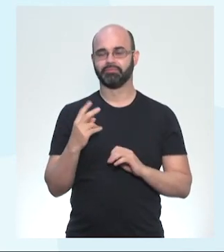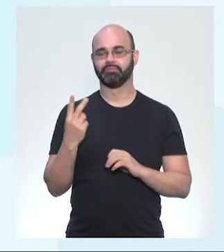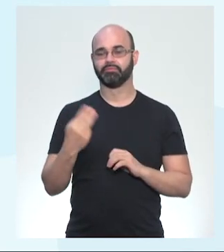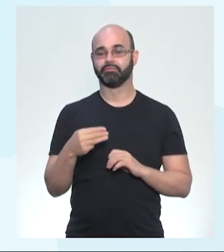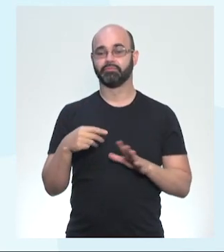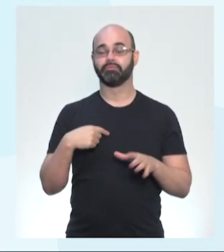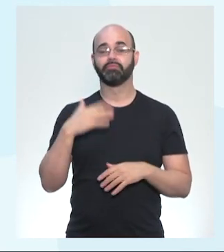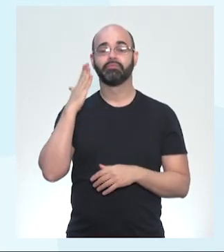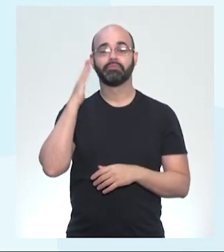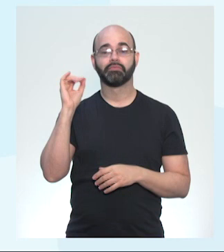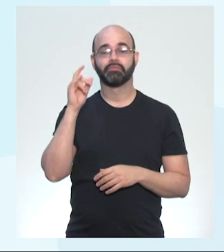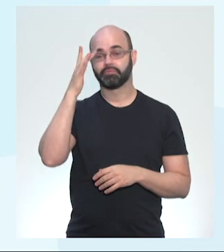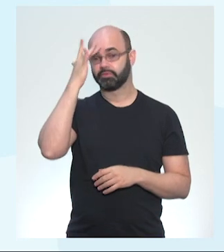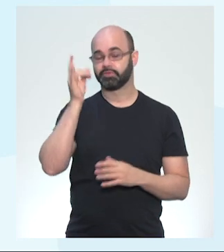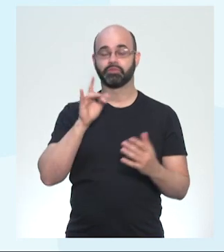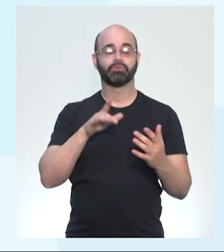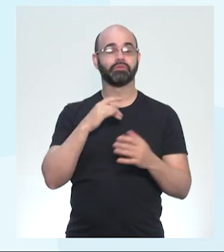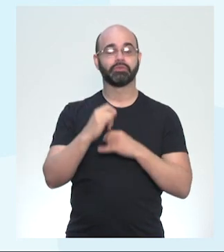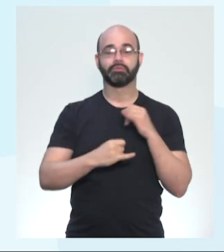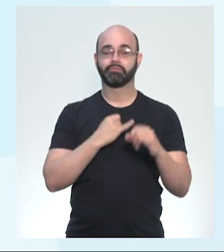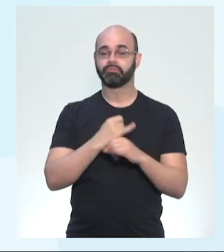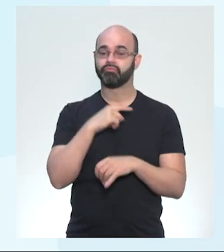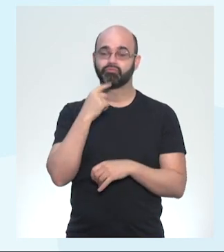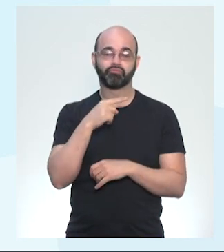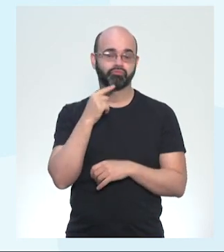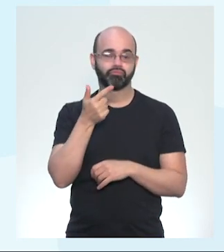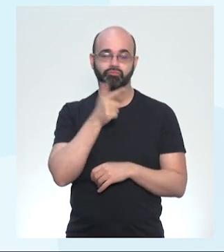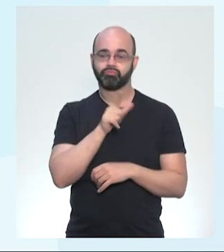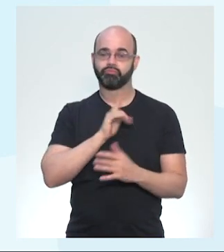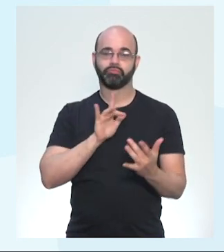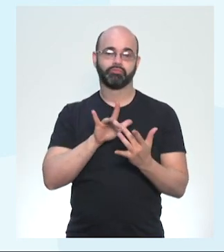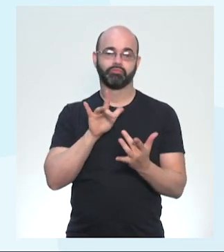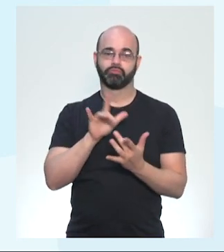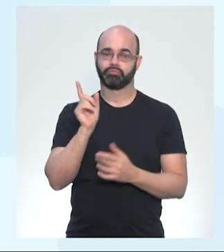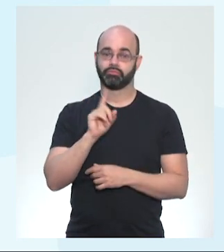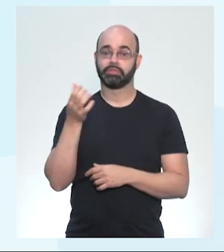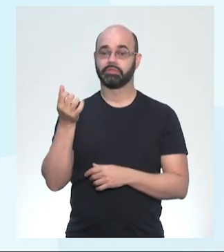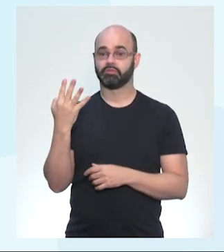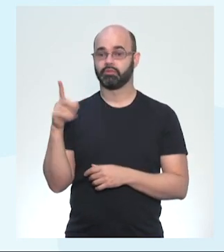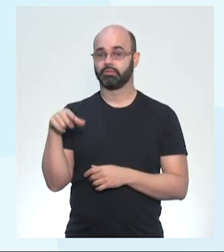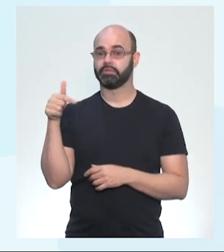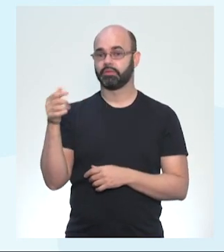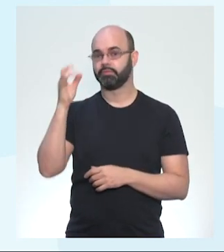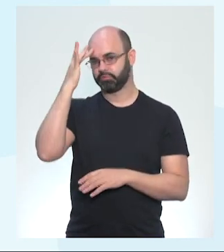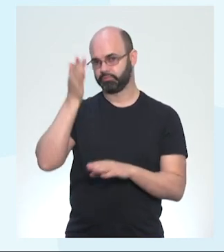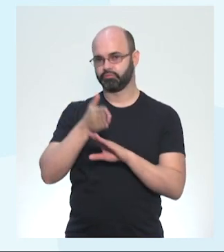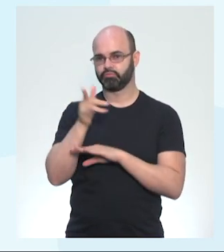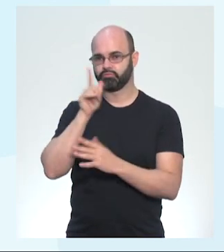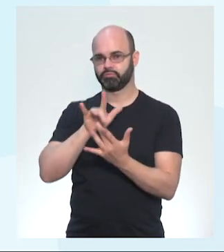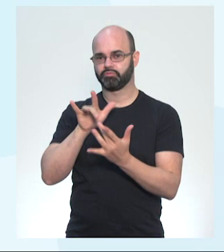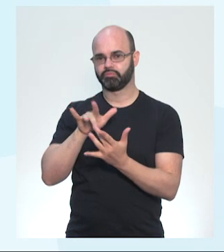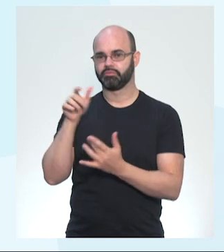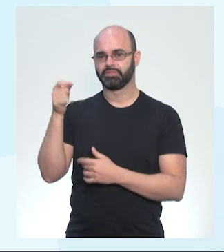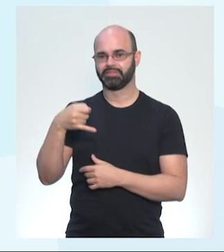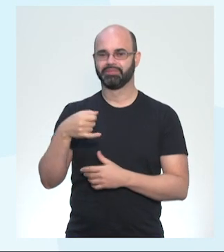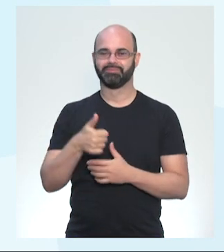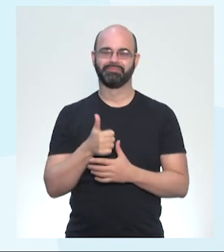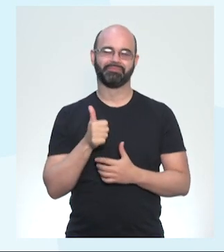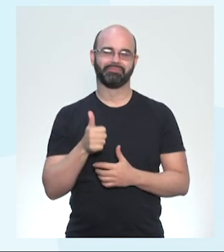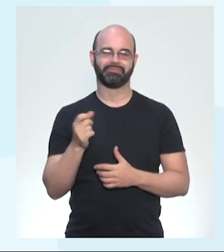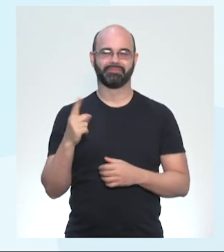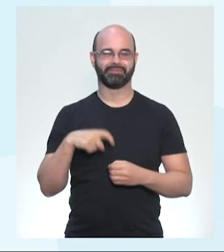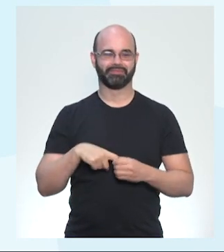quem não tem acesso. Quem é não isso? tem. Perfeito. E o 64,7 é de quem tem. Quem tem acesso. Beleza. Beleza. Já